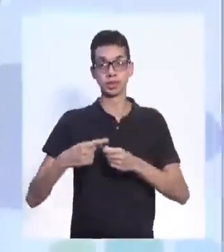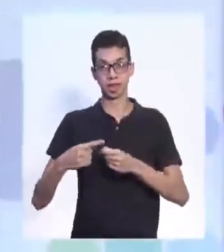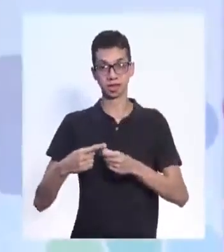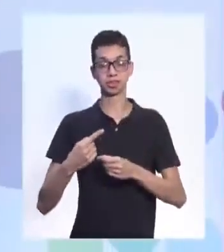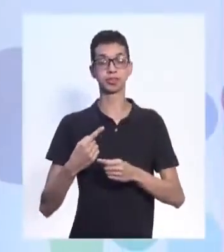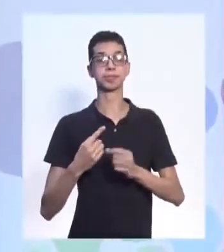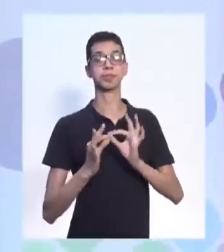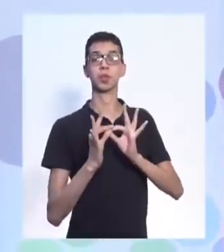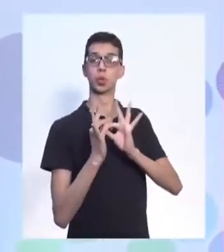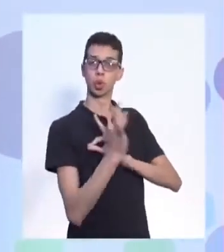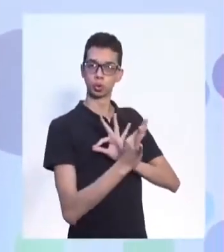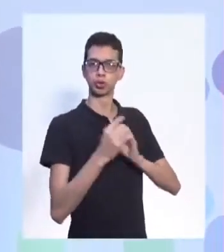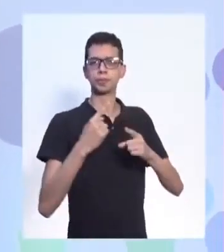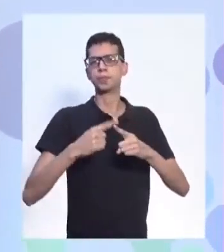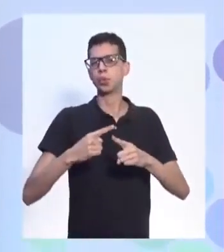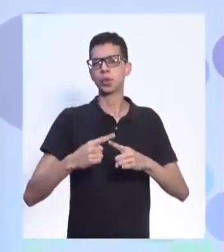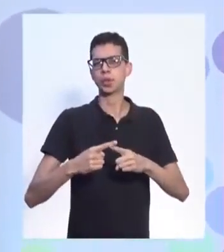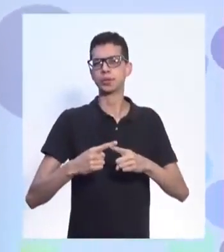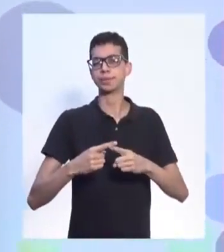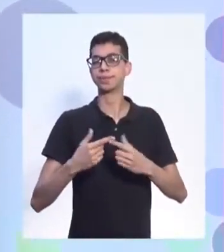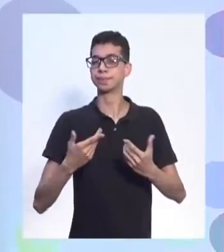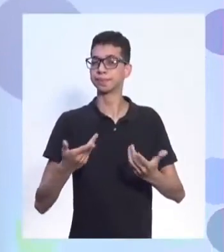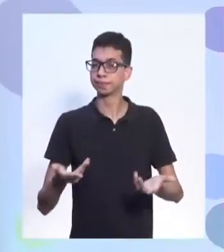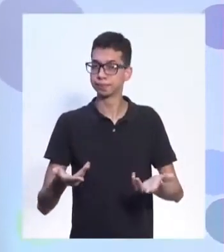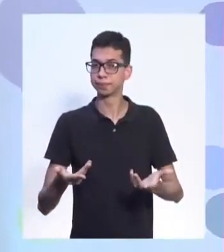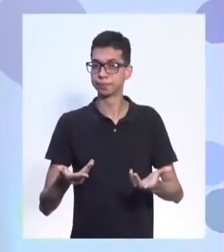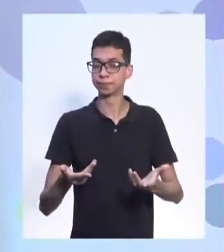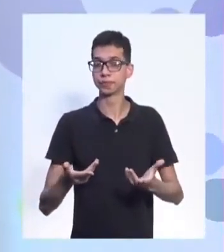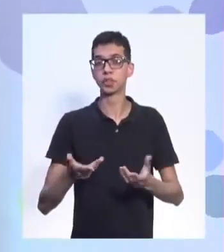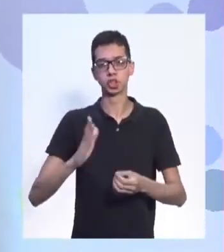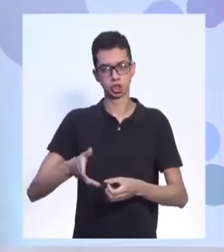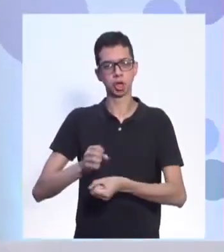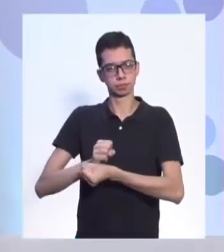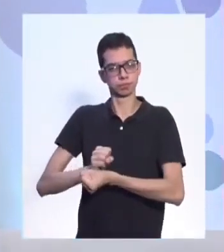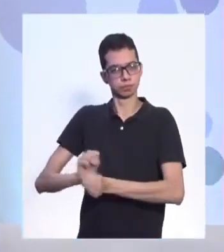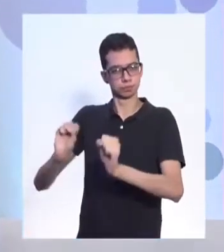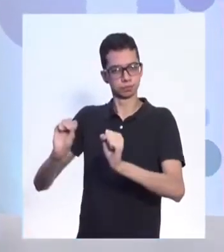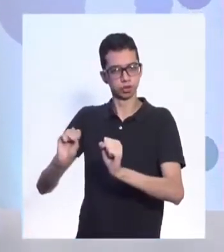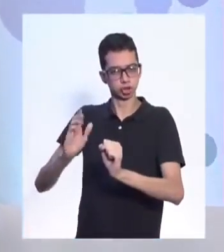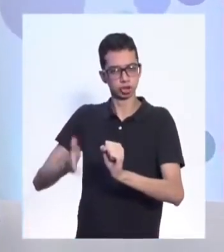mais, justamente porque é aquela questão, eles foram libertos, mas ninguém